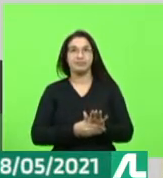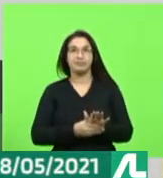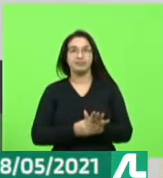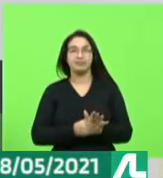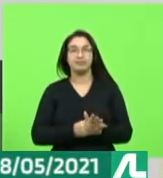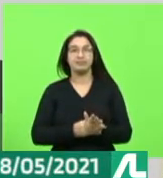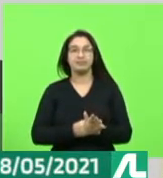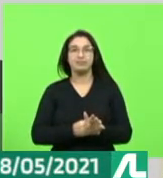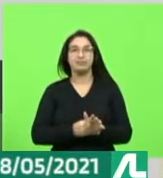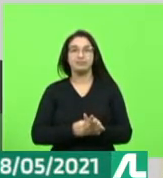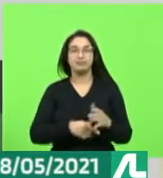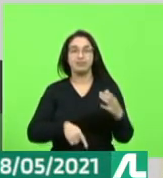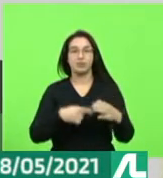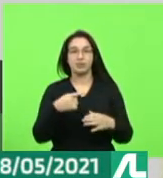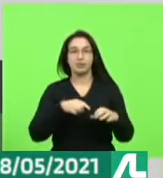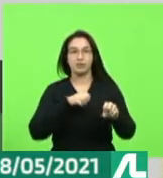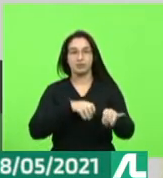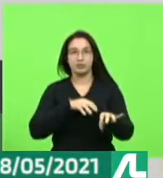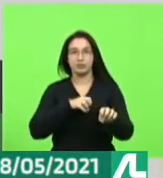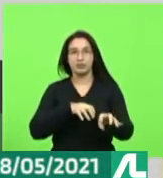através da Comissão de Educação,